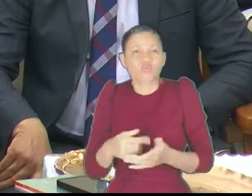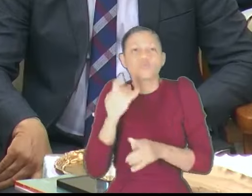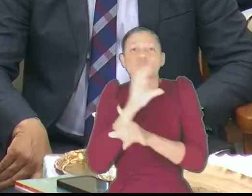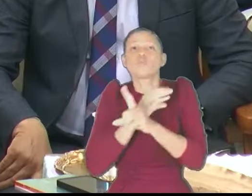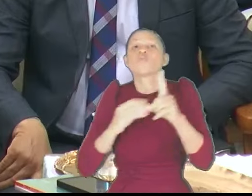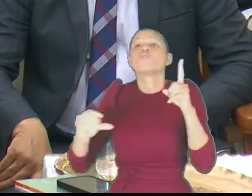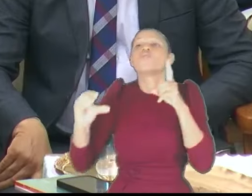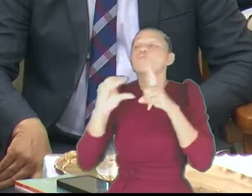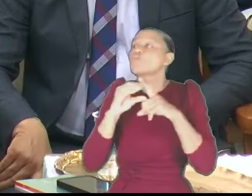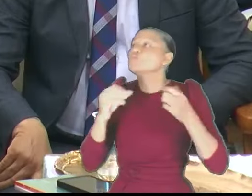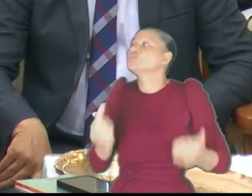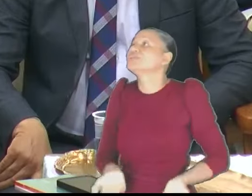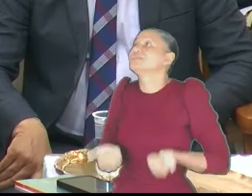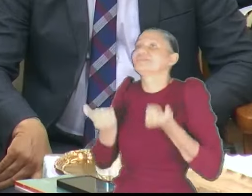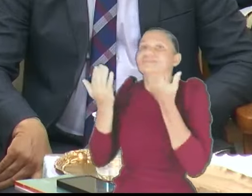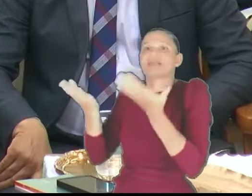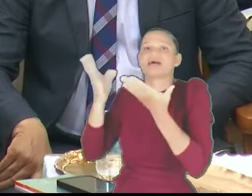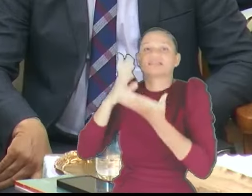a Deus,